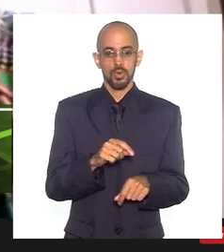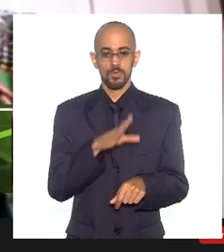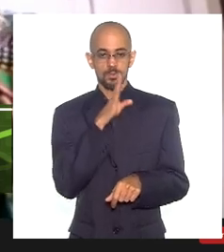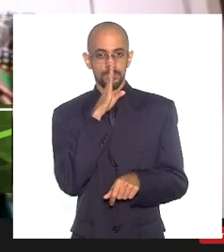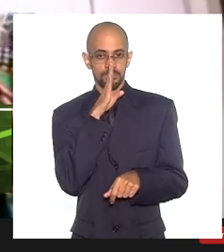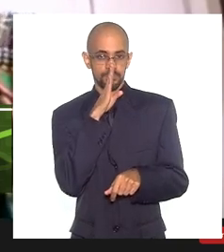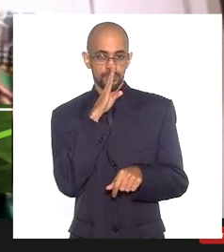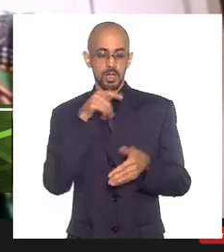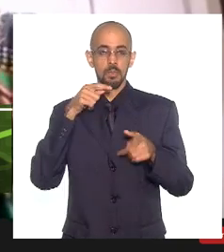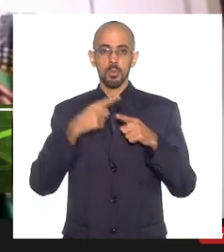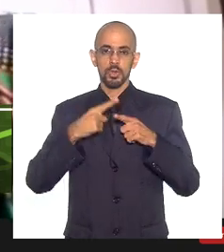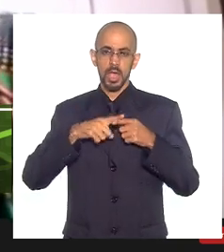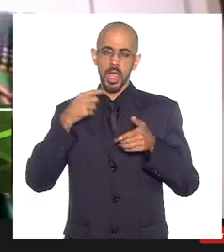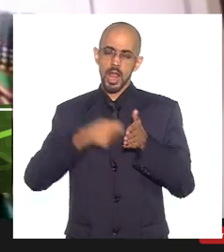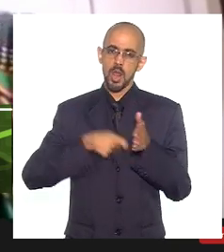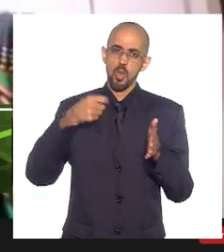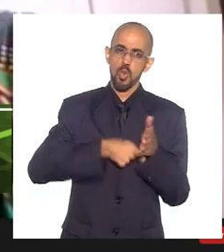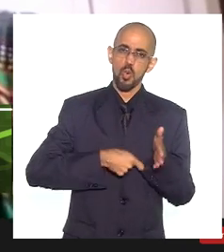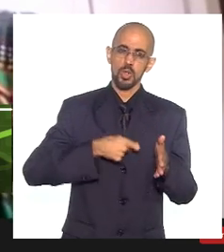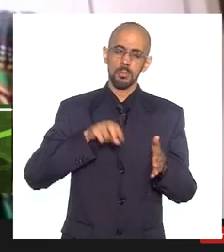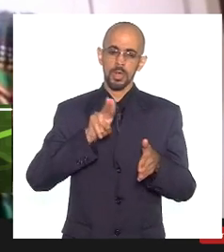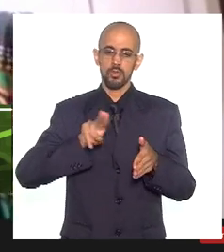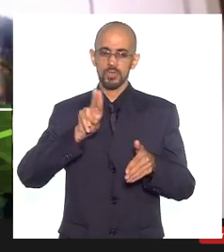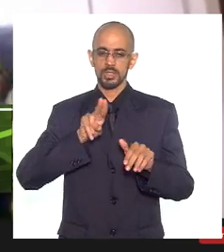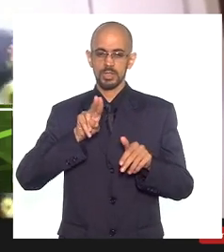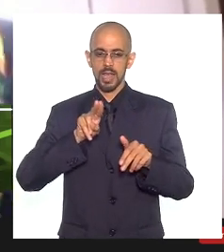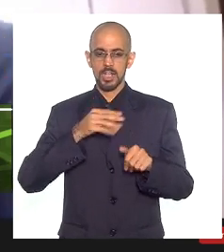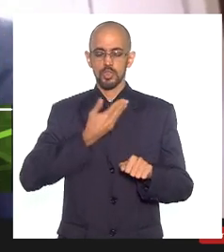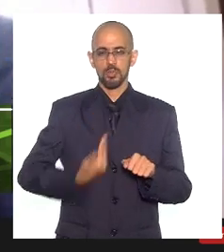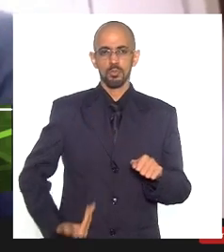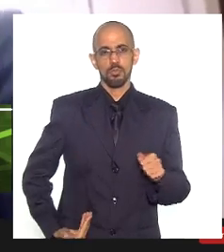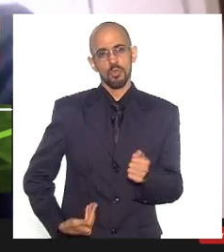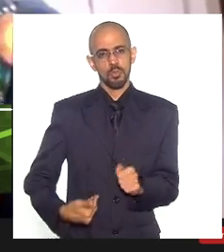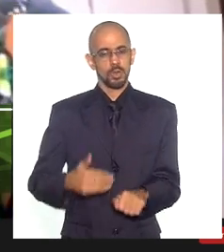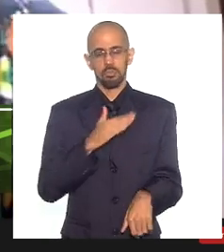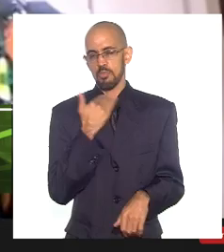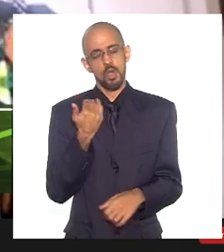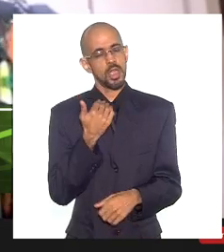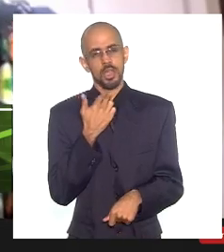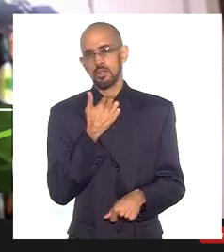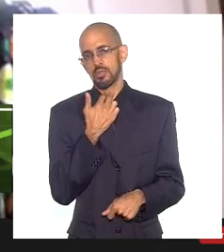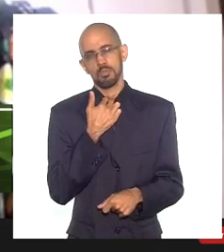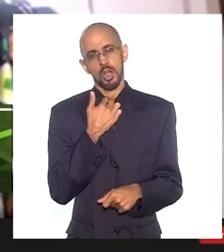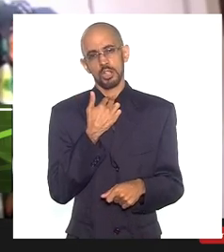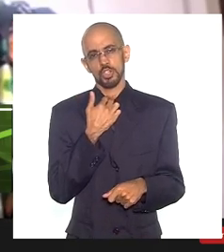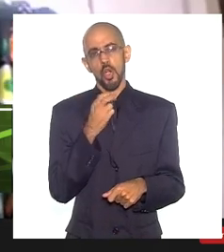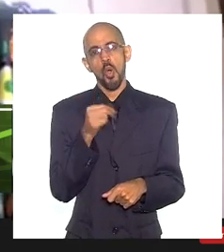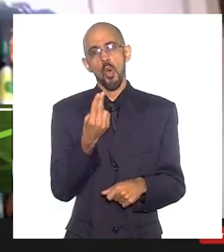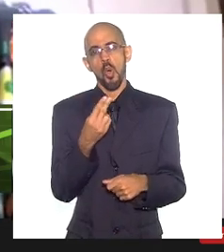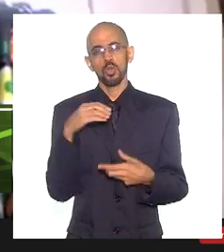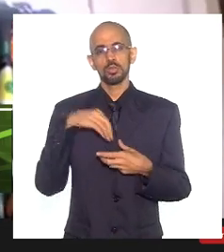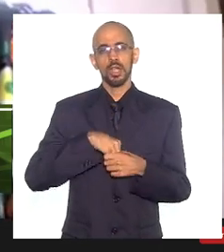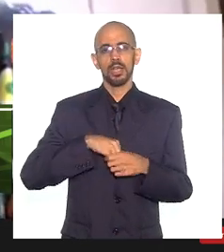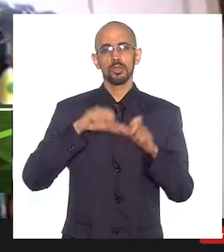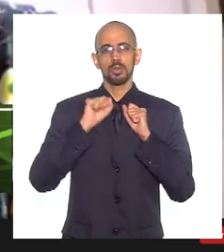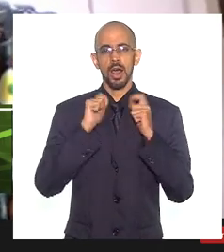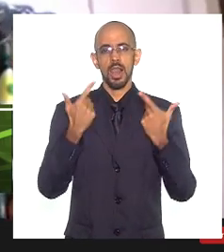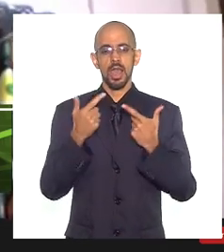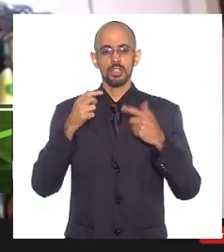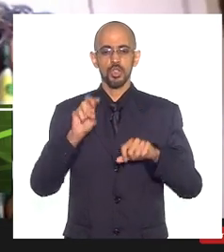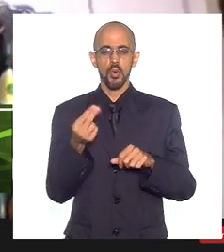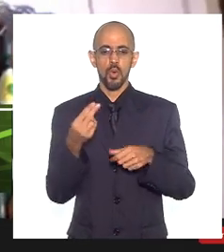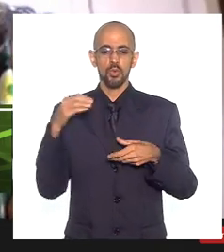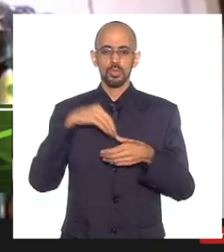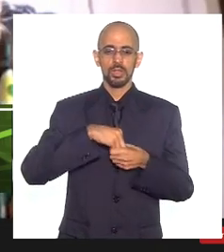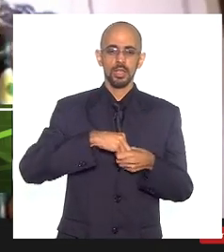universidade pública e popular morrer, seja dentro do parlamento, seja dentro da própria universidade,